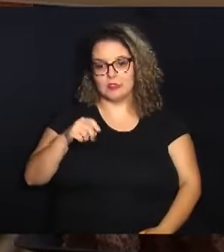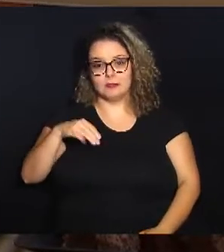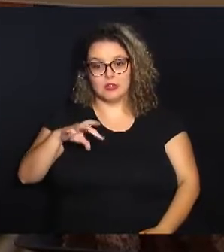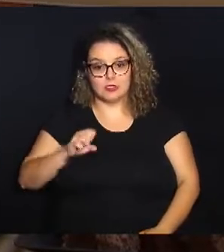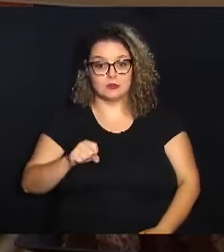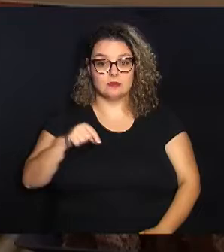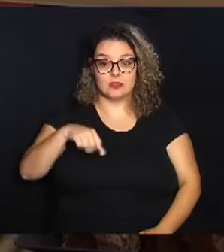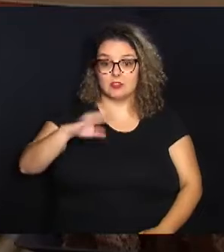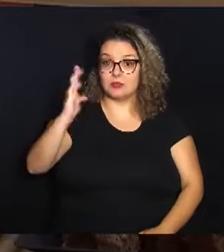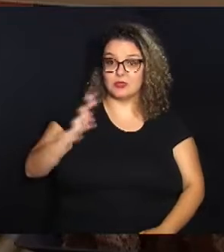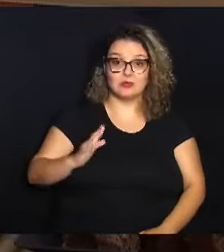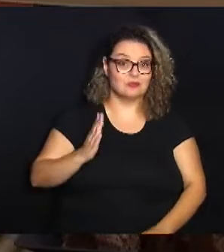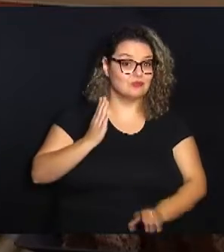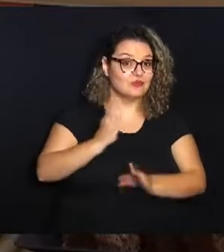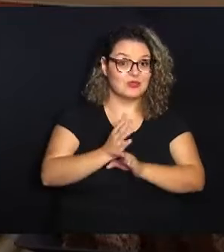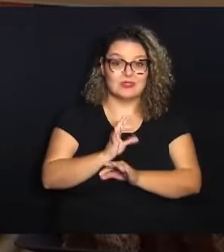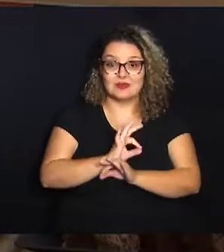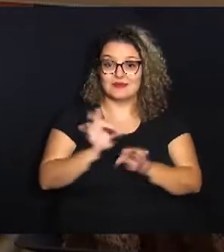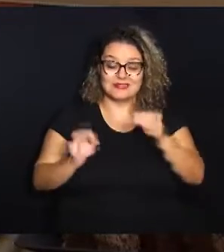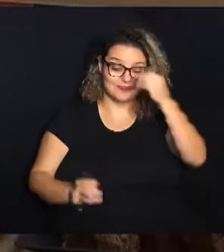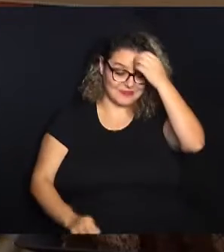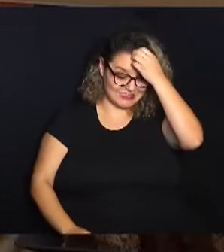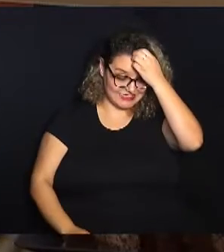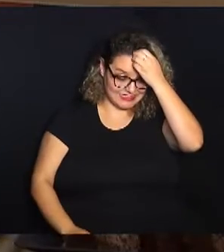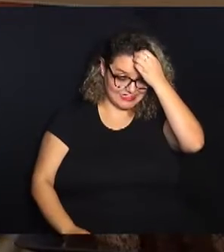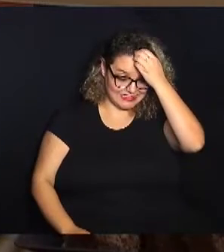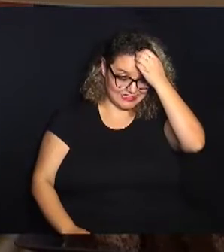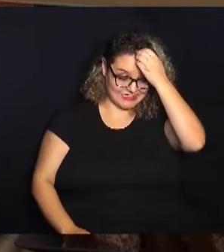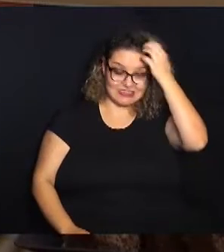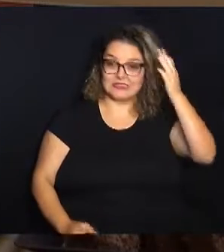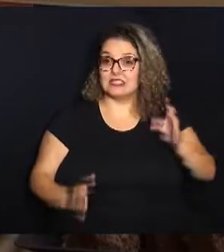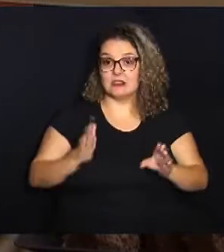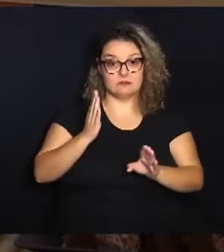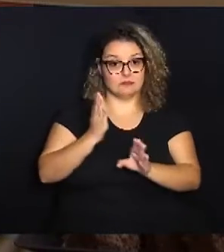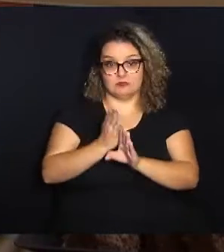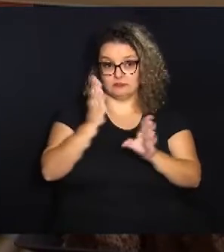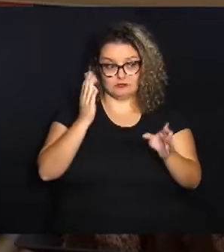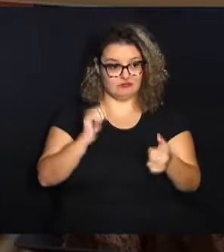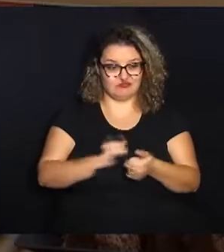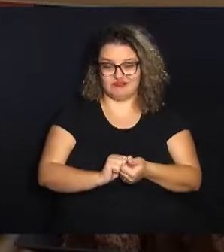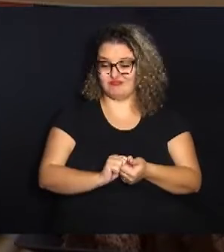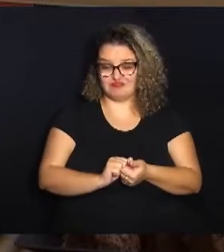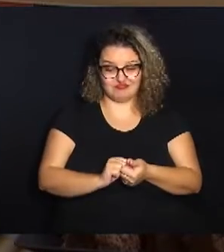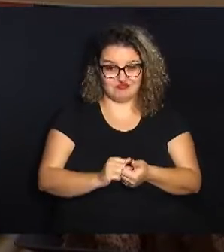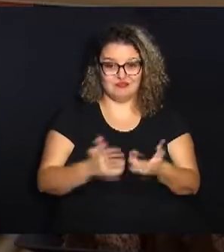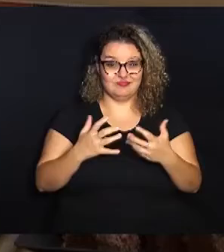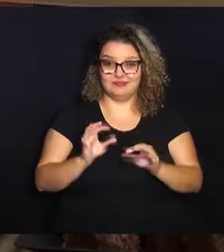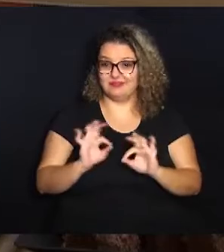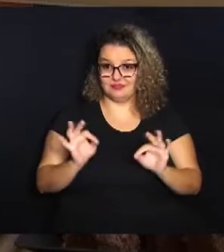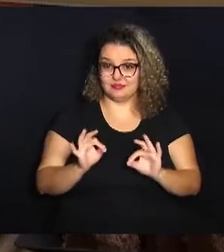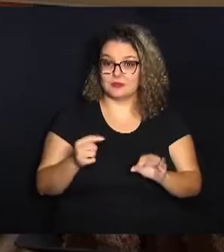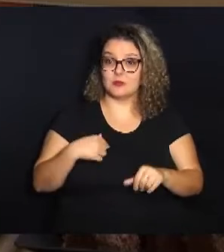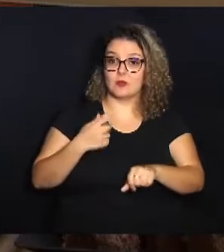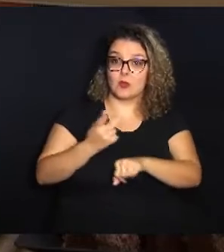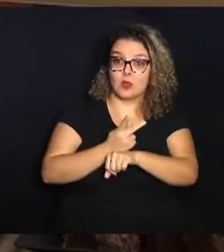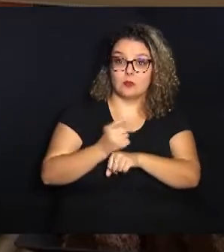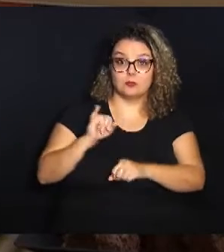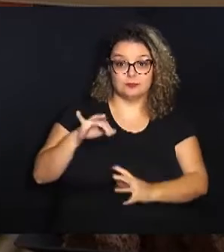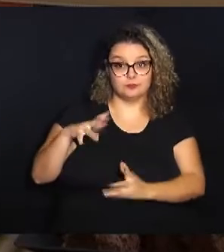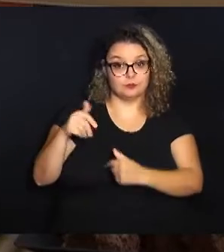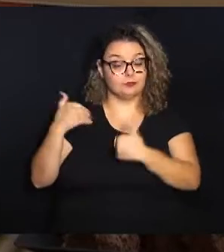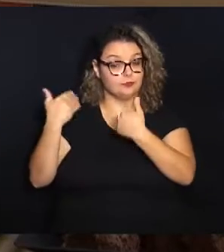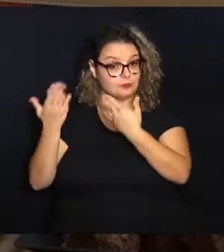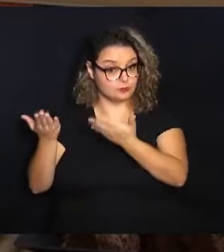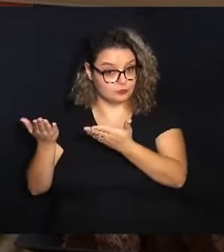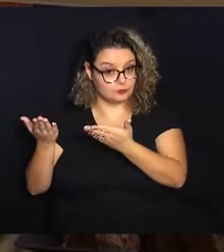no Brasil eu não achava nada da qualidade que eu queria. Acabei começando a procurar no exterior e eu vi